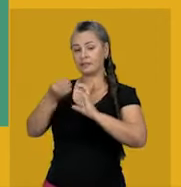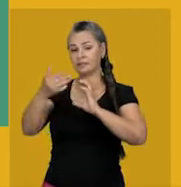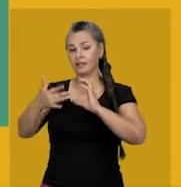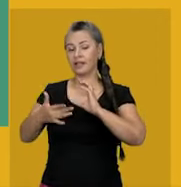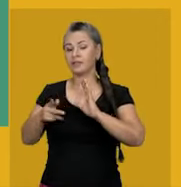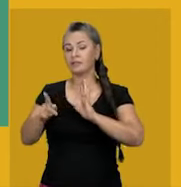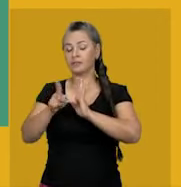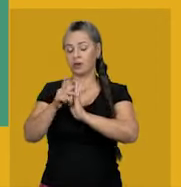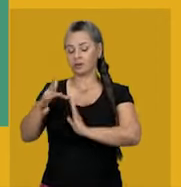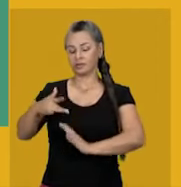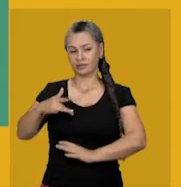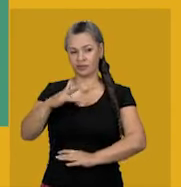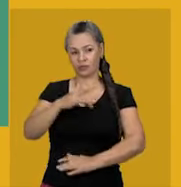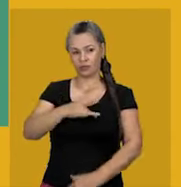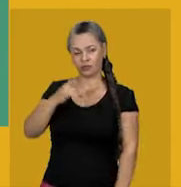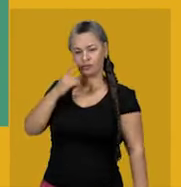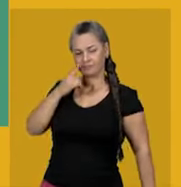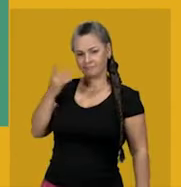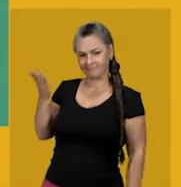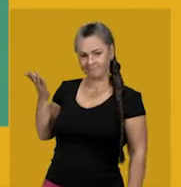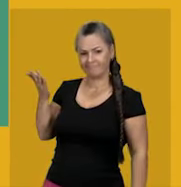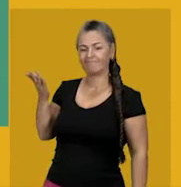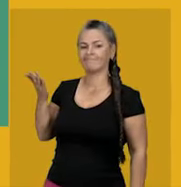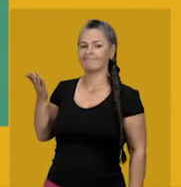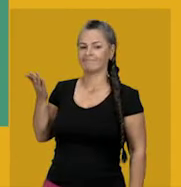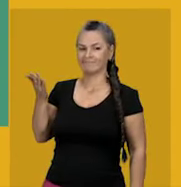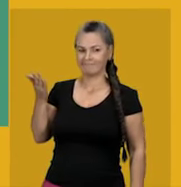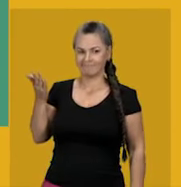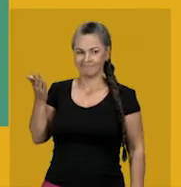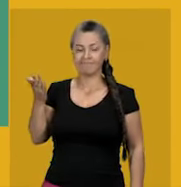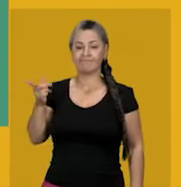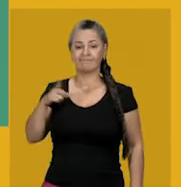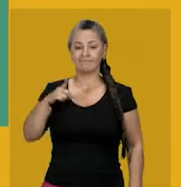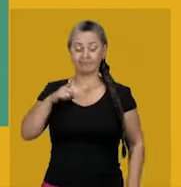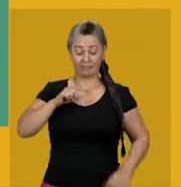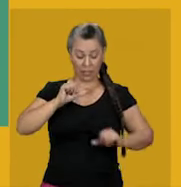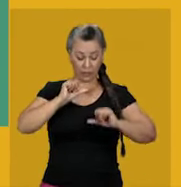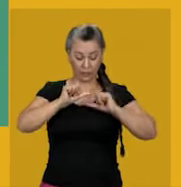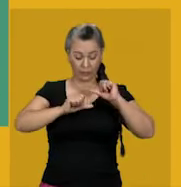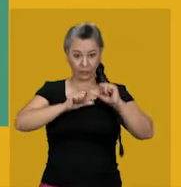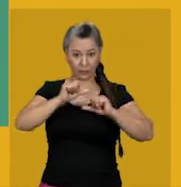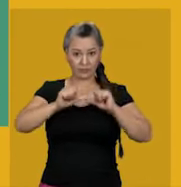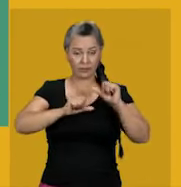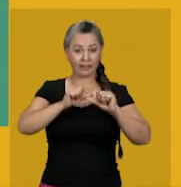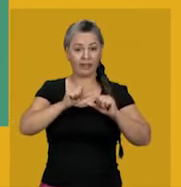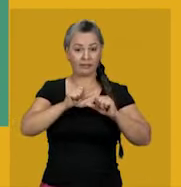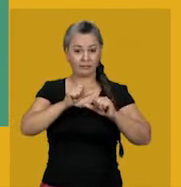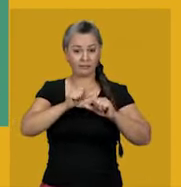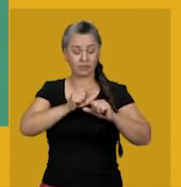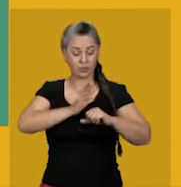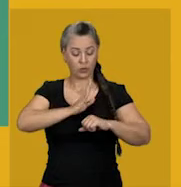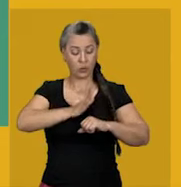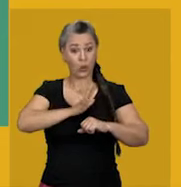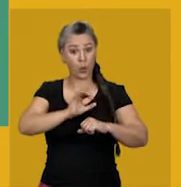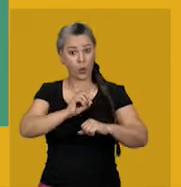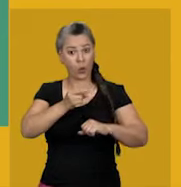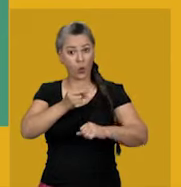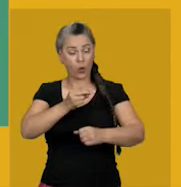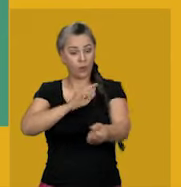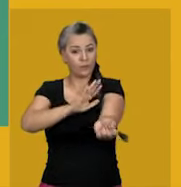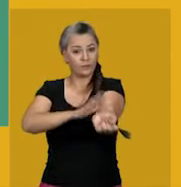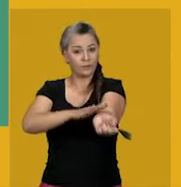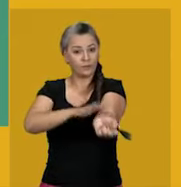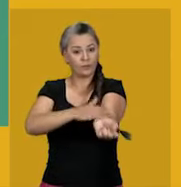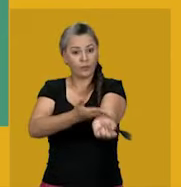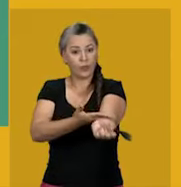Alterações no sistema cardiovascular, como a hipertensão, que é a pressão alta, afetam diversos órgãos